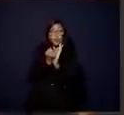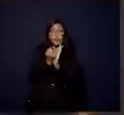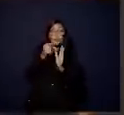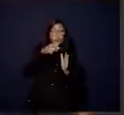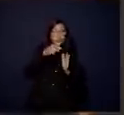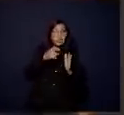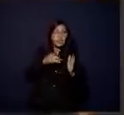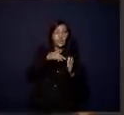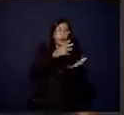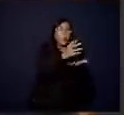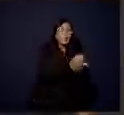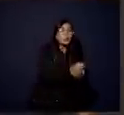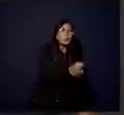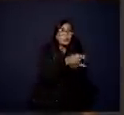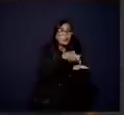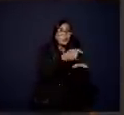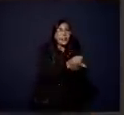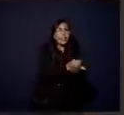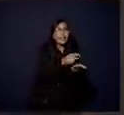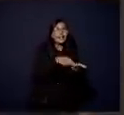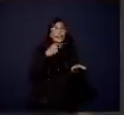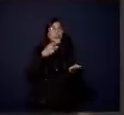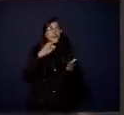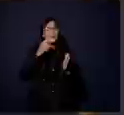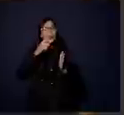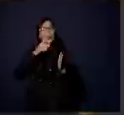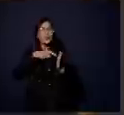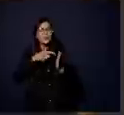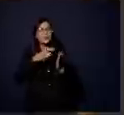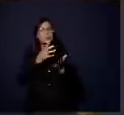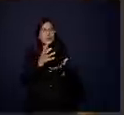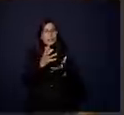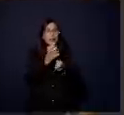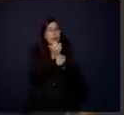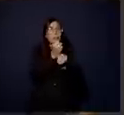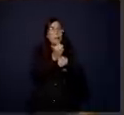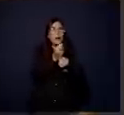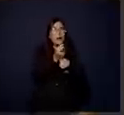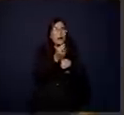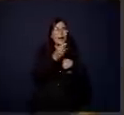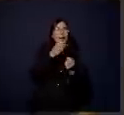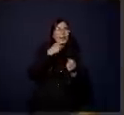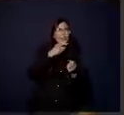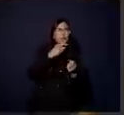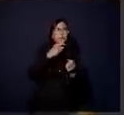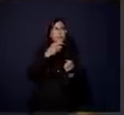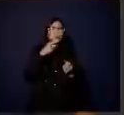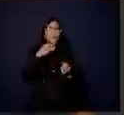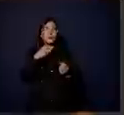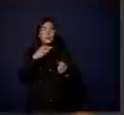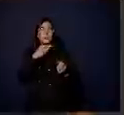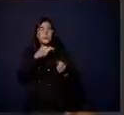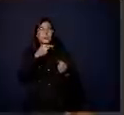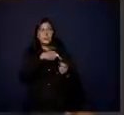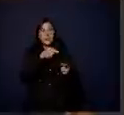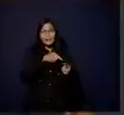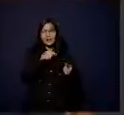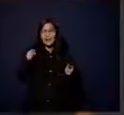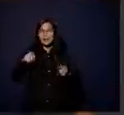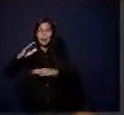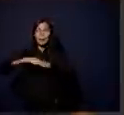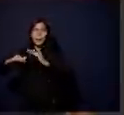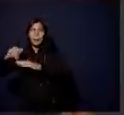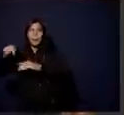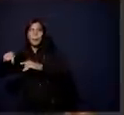destino isso é muito importante que quando você tributo no destino está tributando o consumo quando se tributa na origem está tributando a